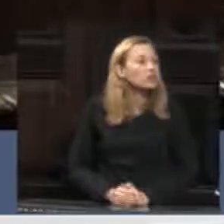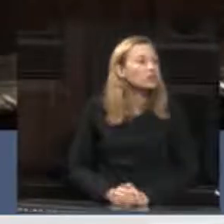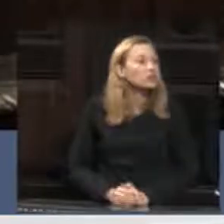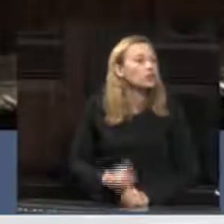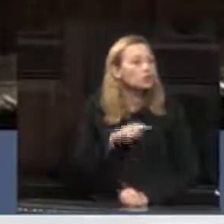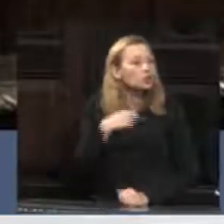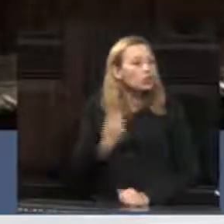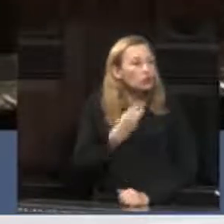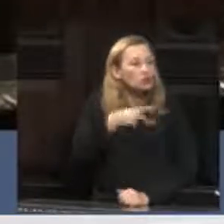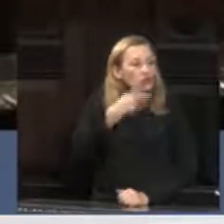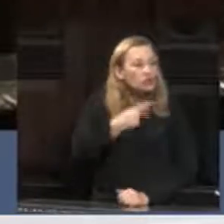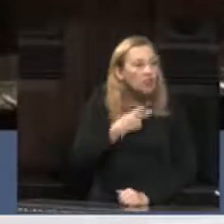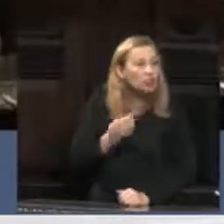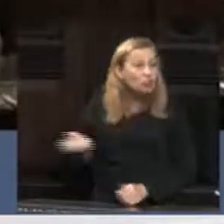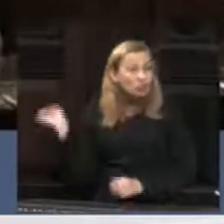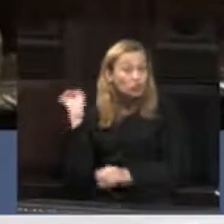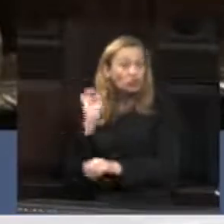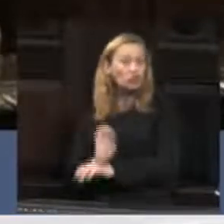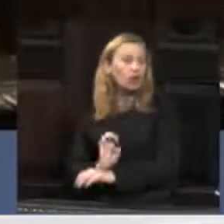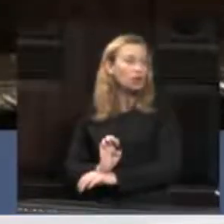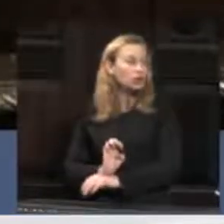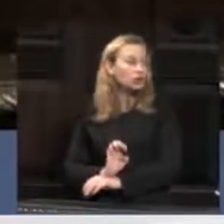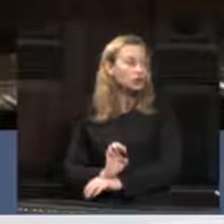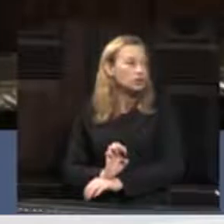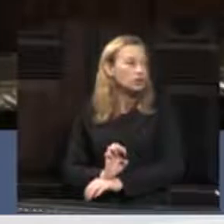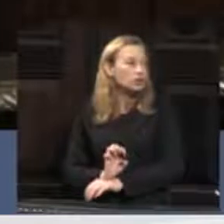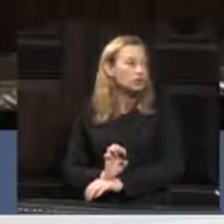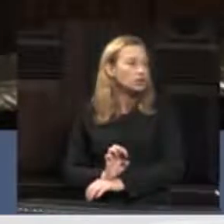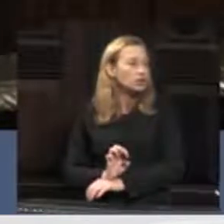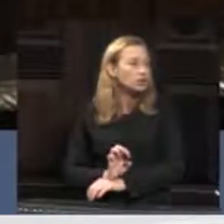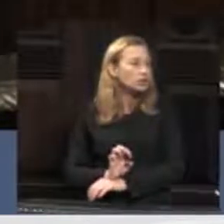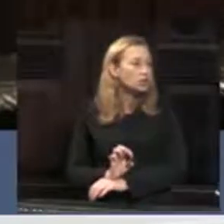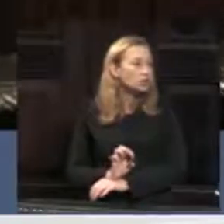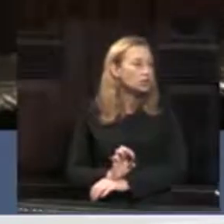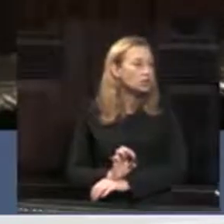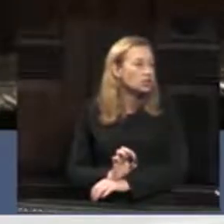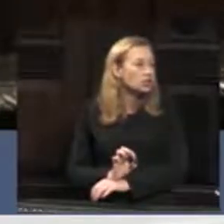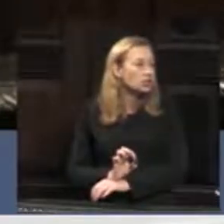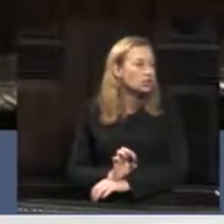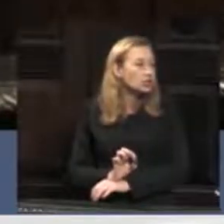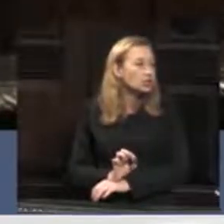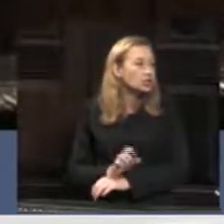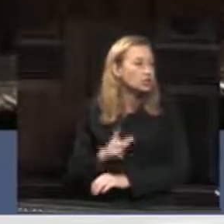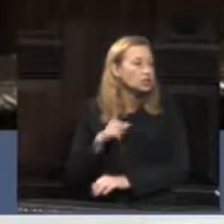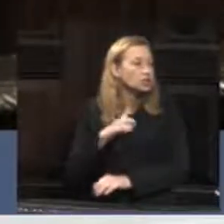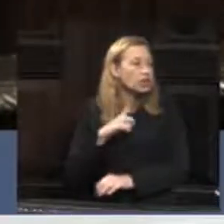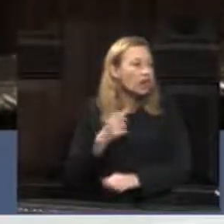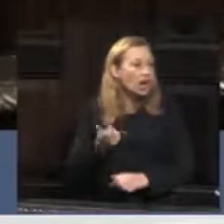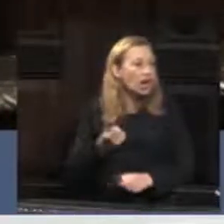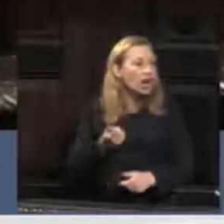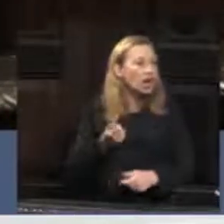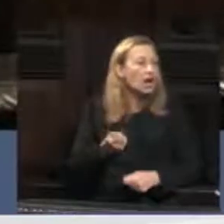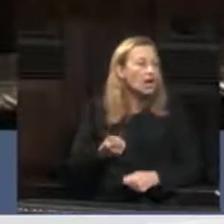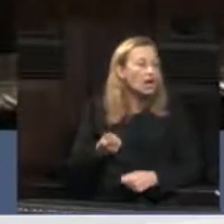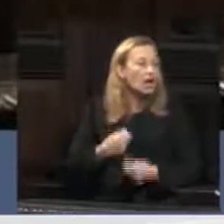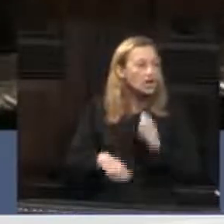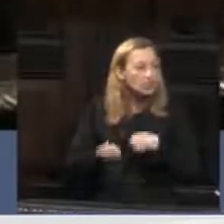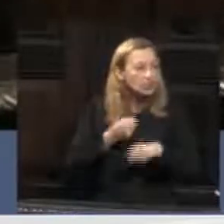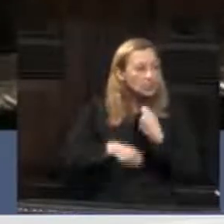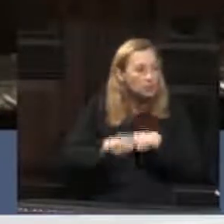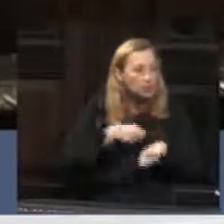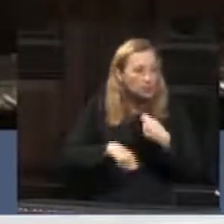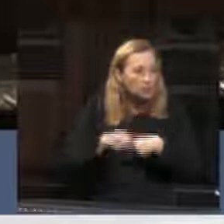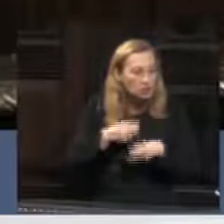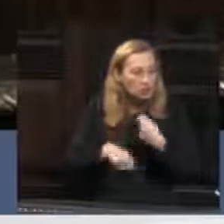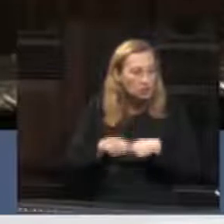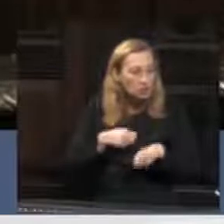Nós estamos falando de um Estado que tem nos seus empreendedores populares, da economia solidária, da economia